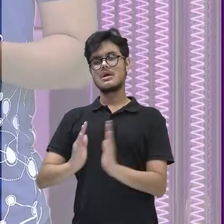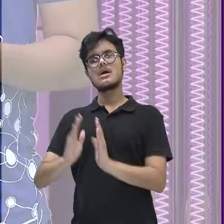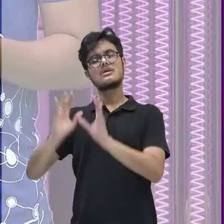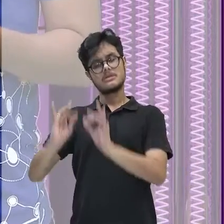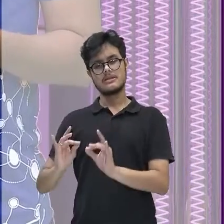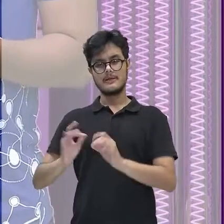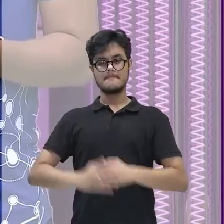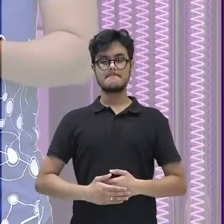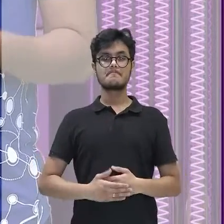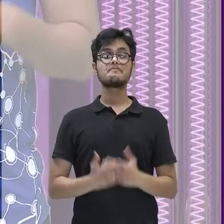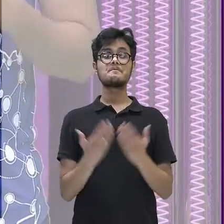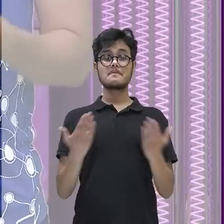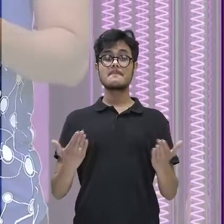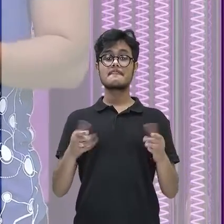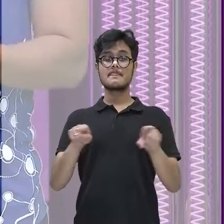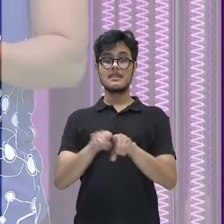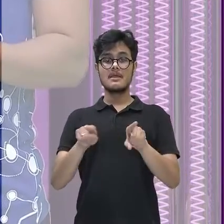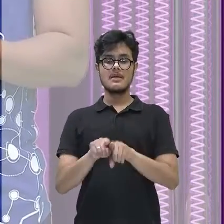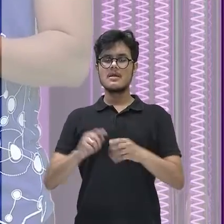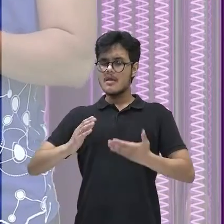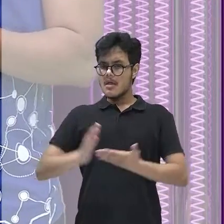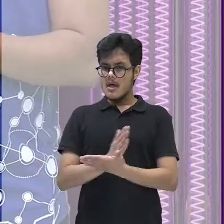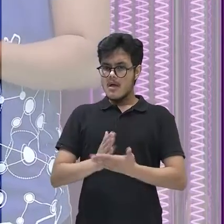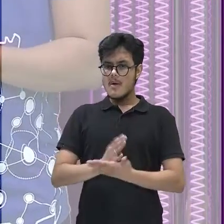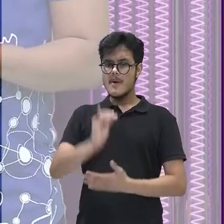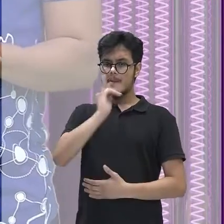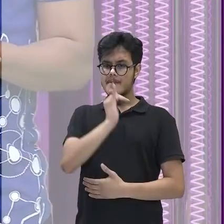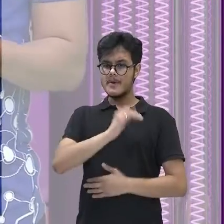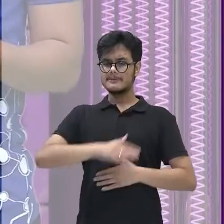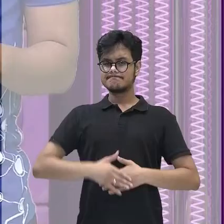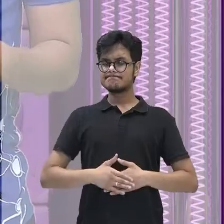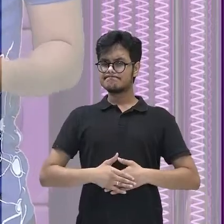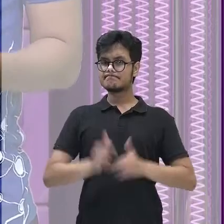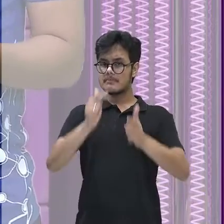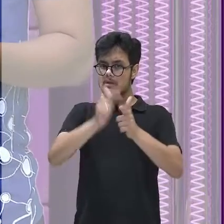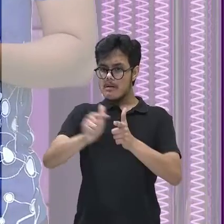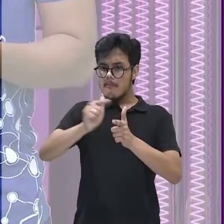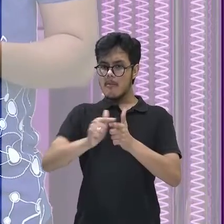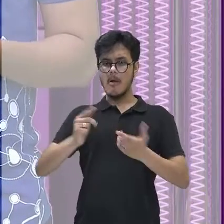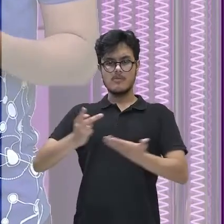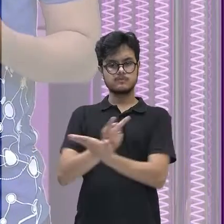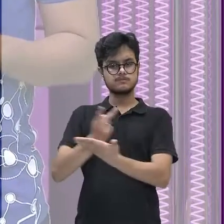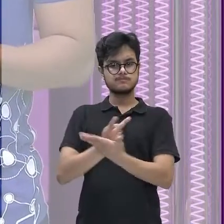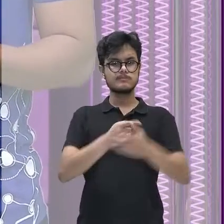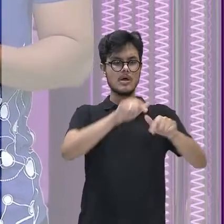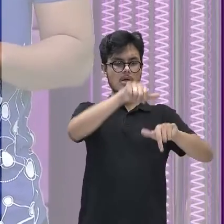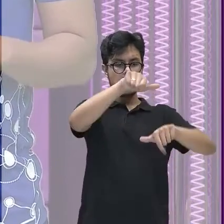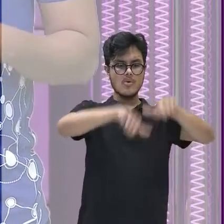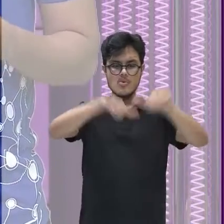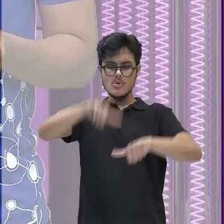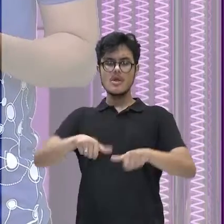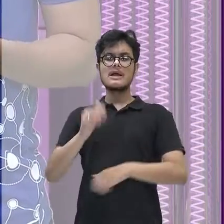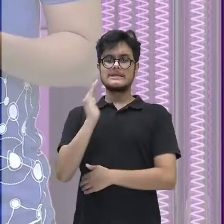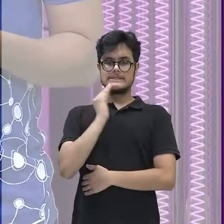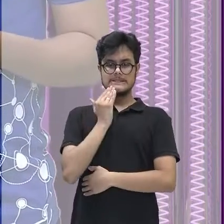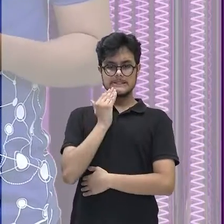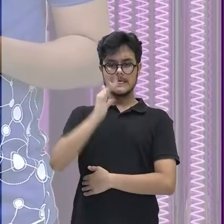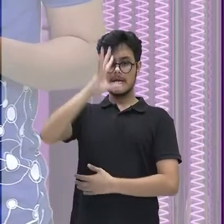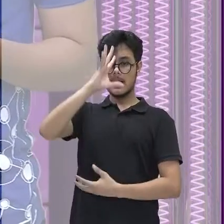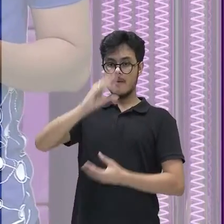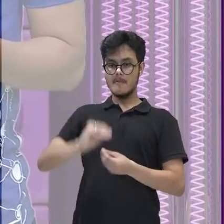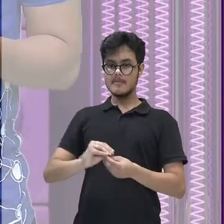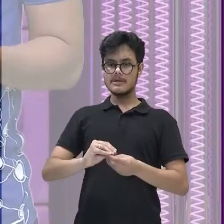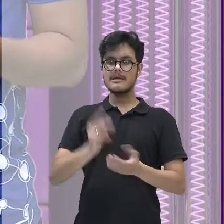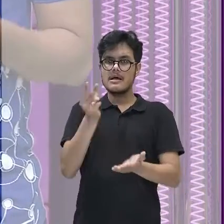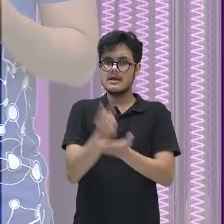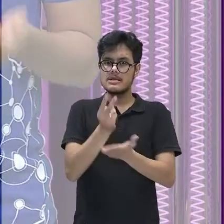E também, erro de leituras em gráfico. Todos os dias encontramos uma variedade de